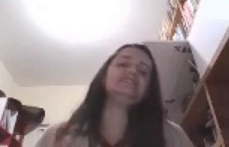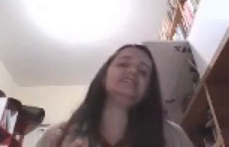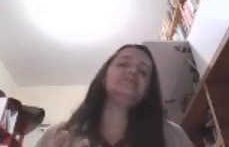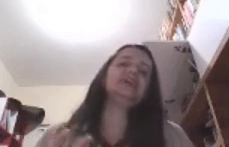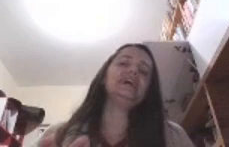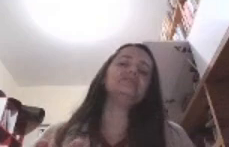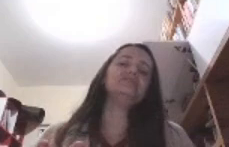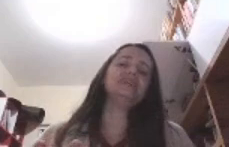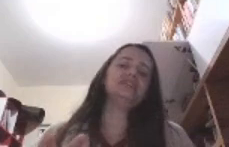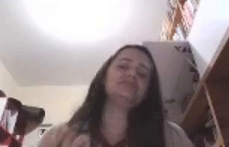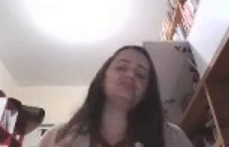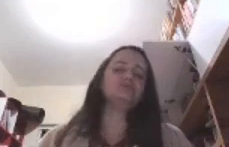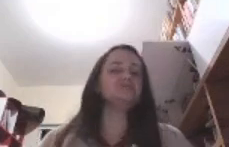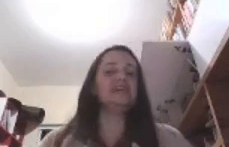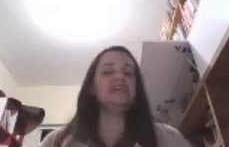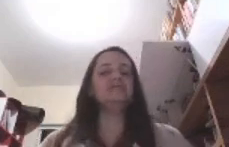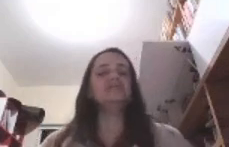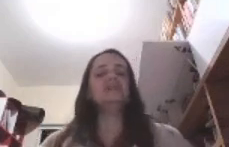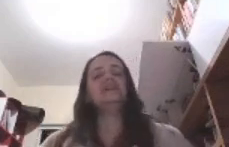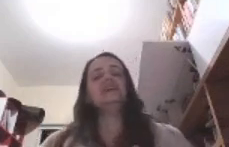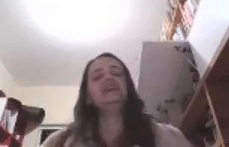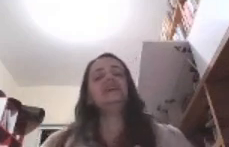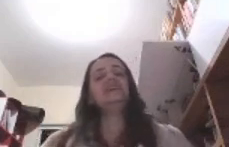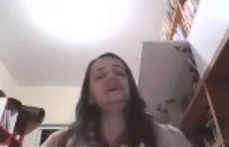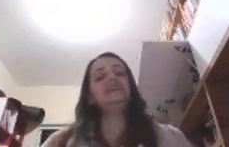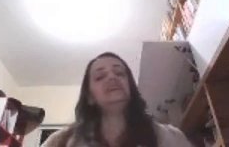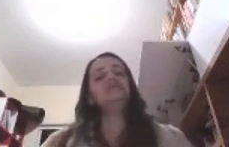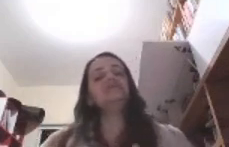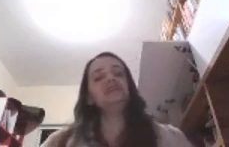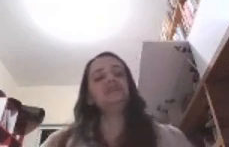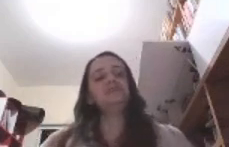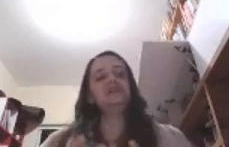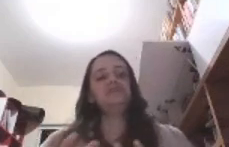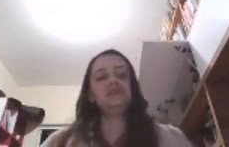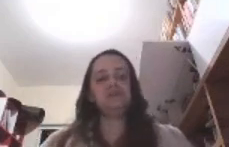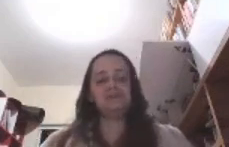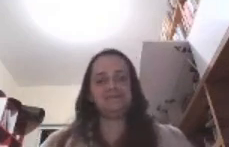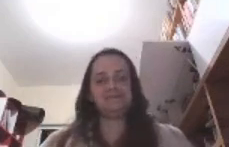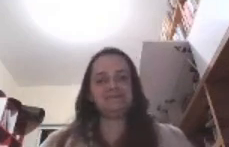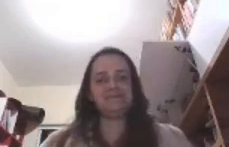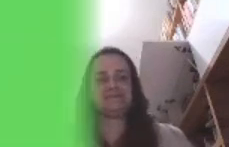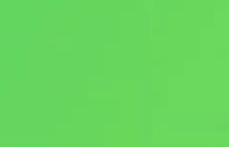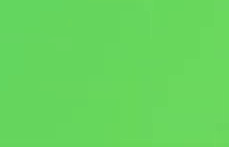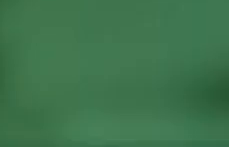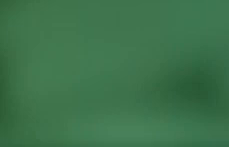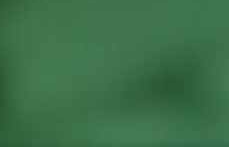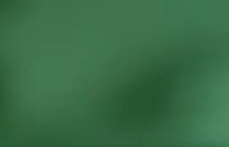tinha fosse liberado. O leite ficou no seio e aí o seio empedrou.